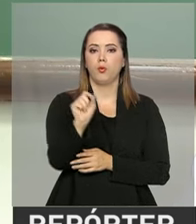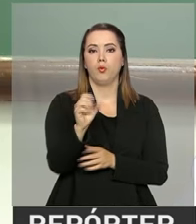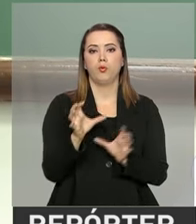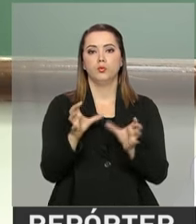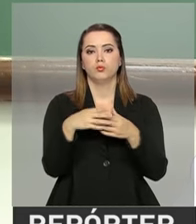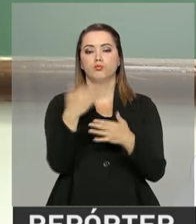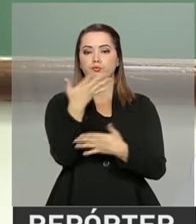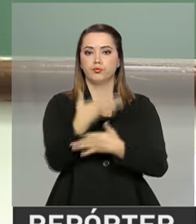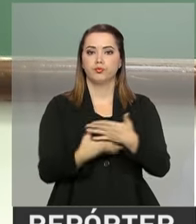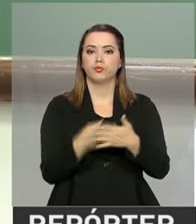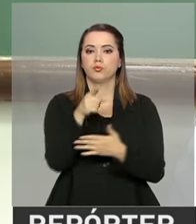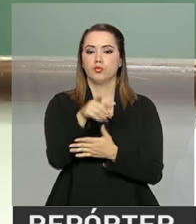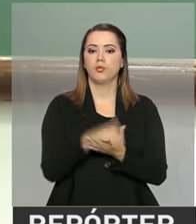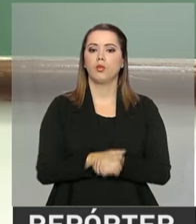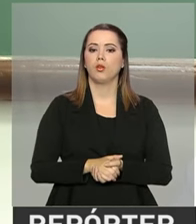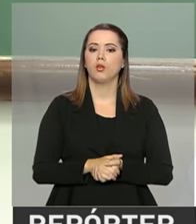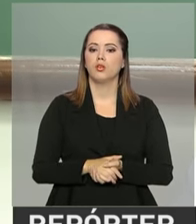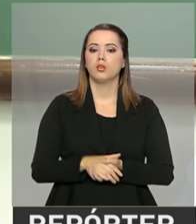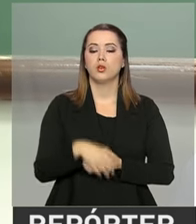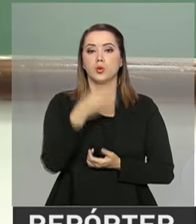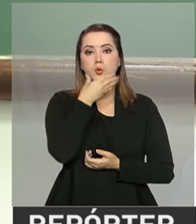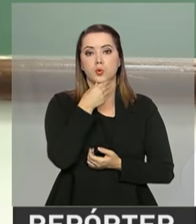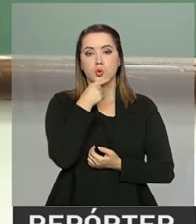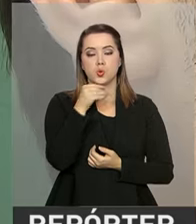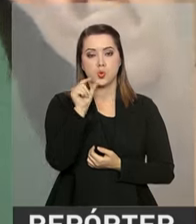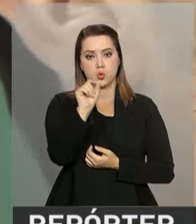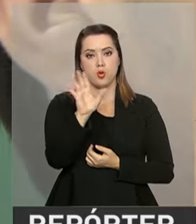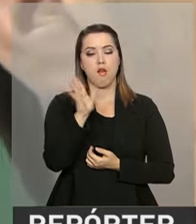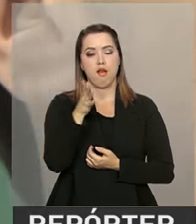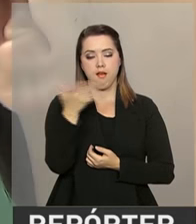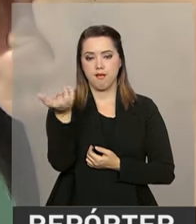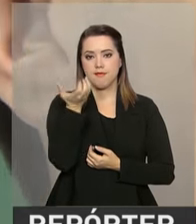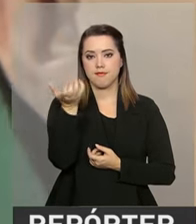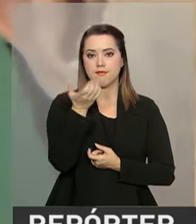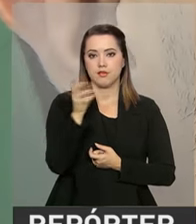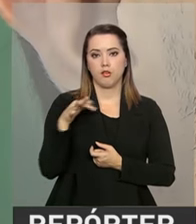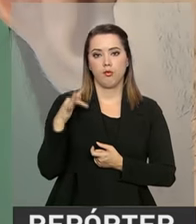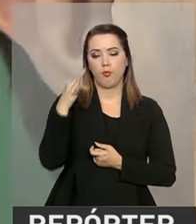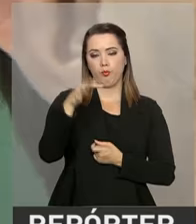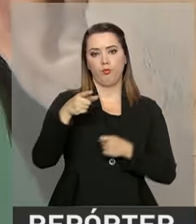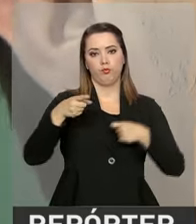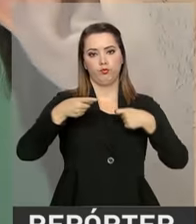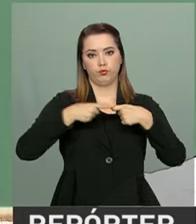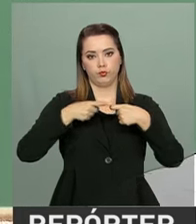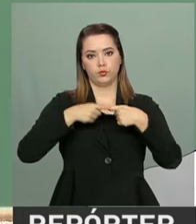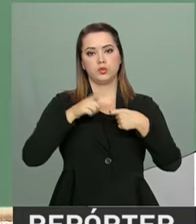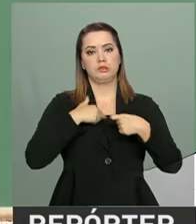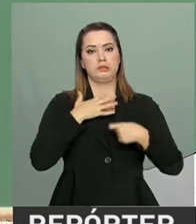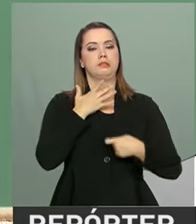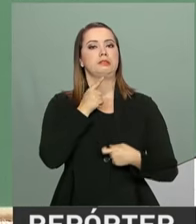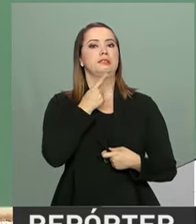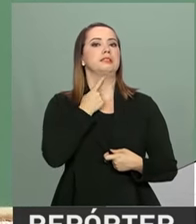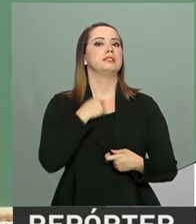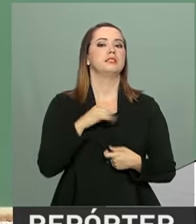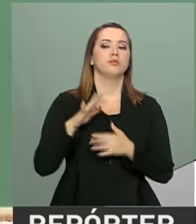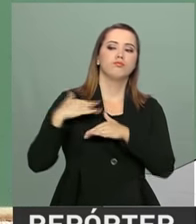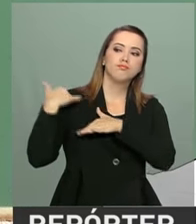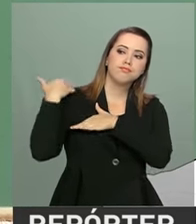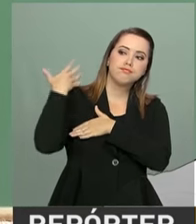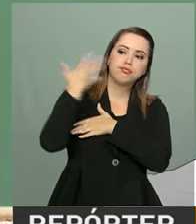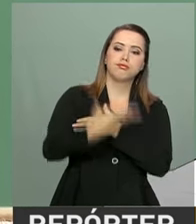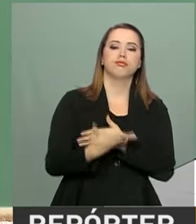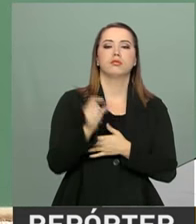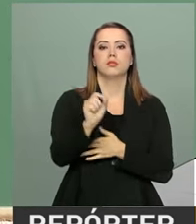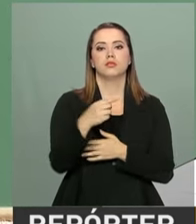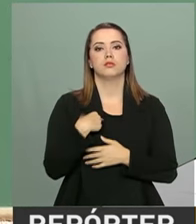17 anos, já sabe que profissão quer seguir, quer ser médico e esse desejo já vem de muito tempo. Uma vocação pessoal mesmo